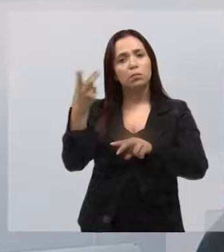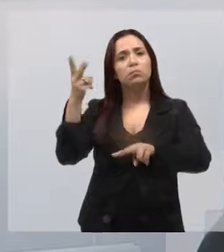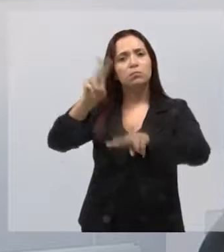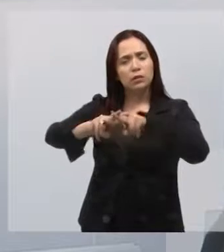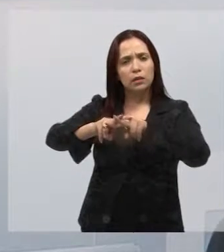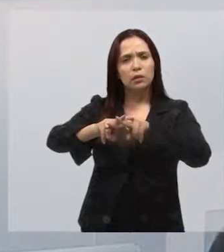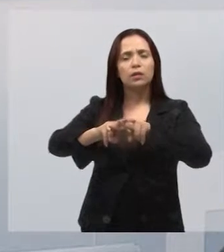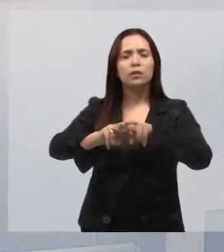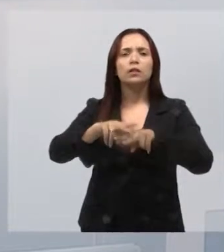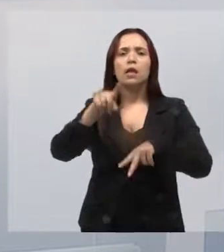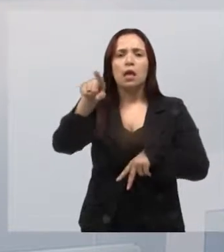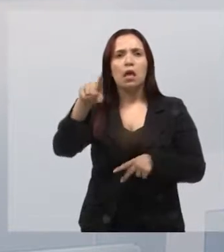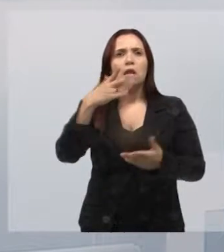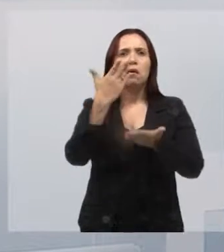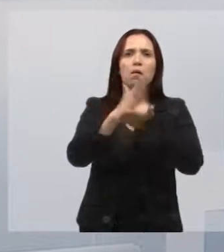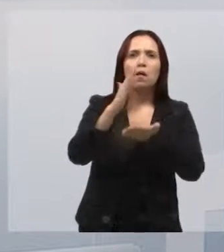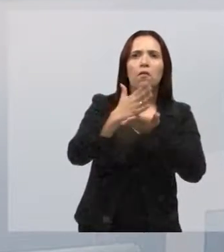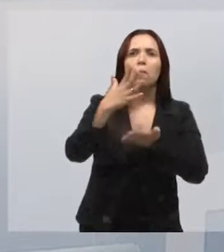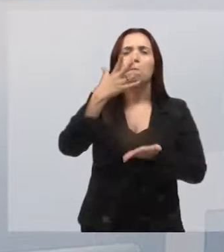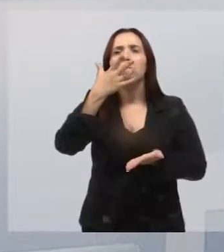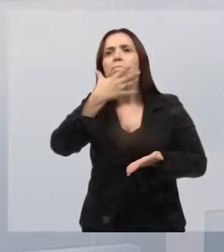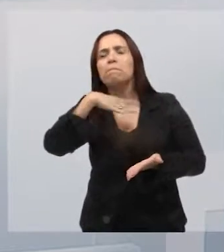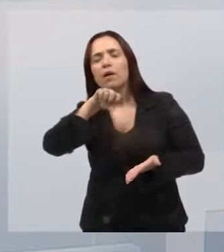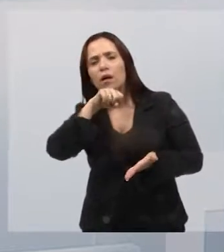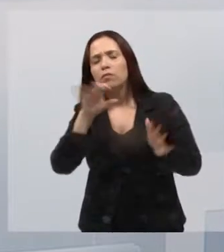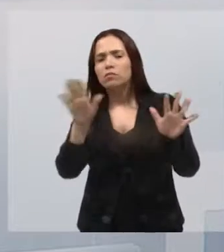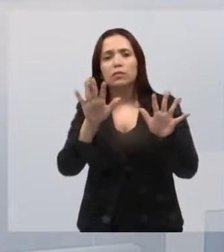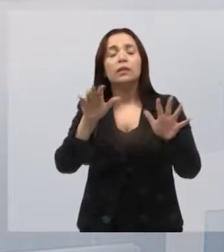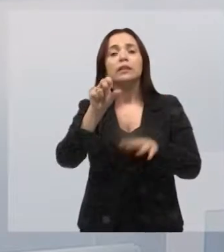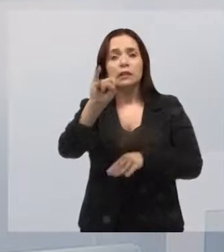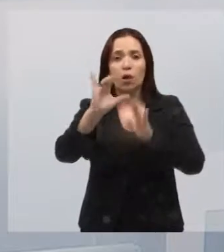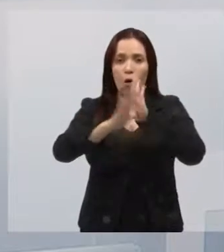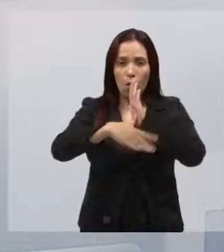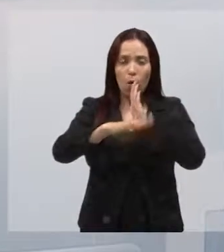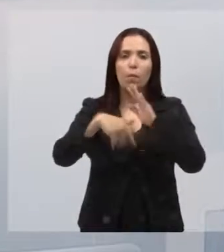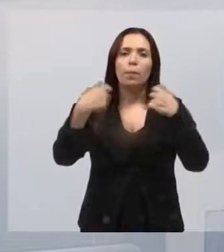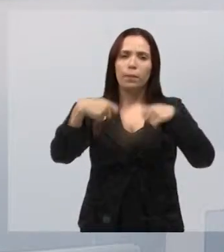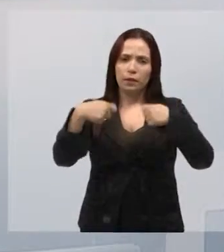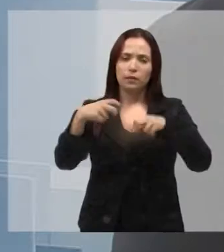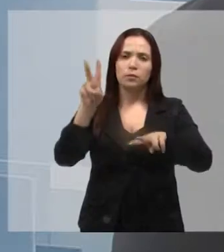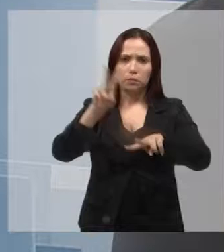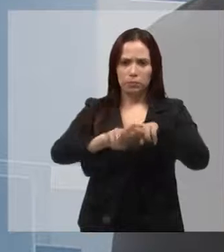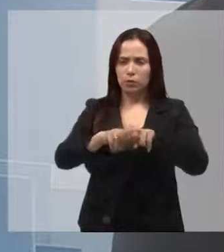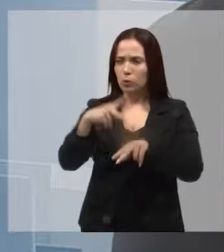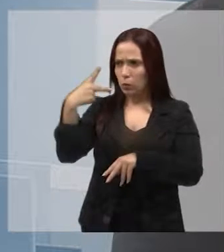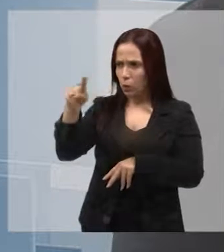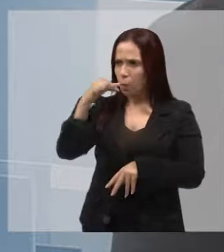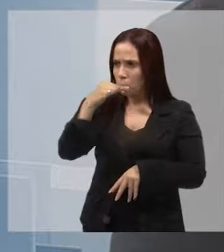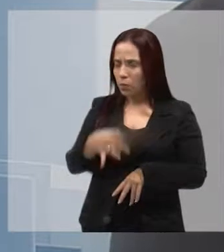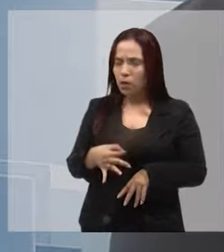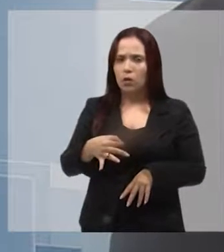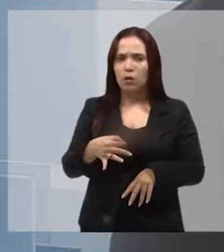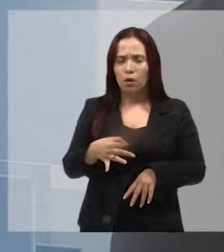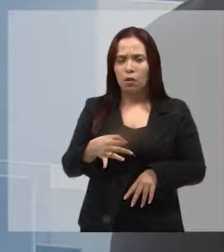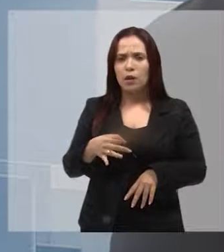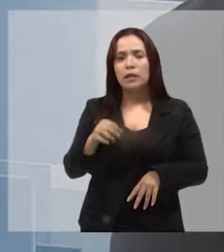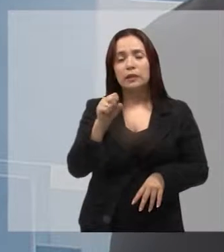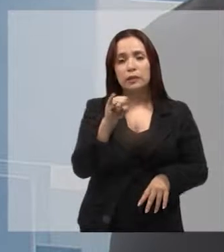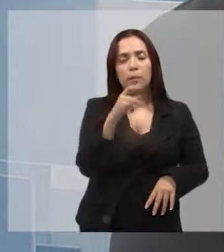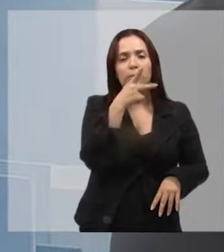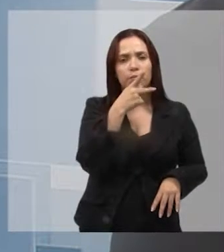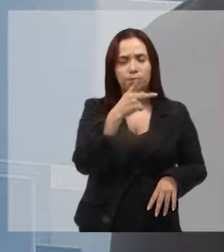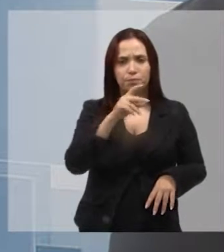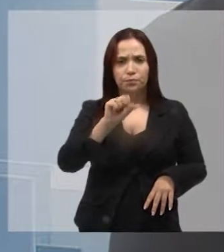independente que não é o pai, é o filho, ao presidente Lula, porque quem rouba tem que estar preso. Quer dizer, o senhor acha plenamente que o